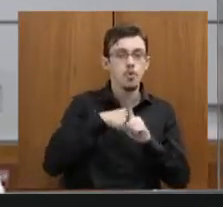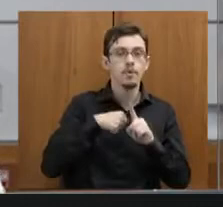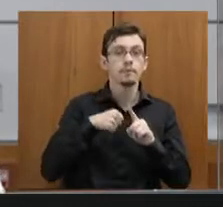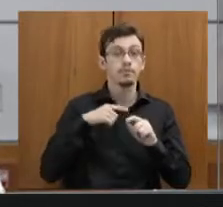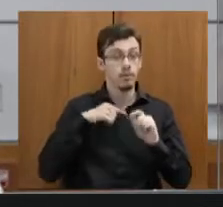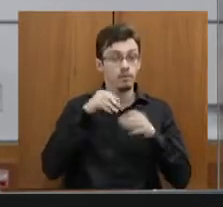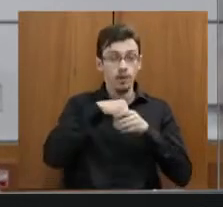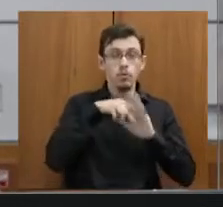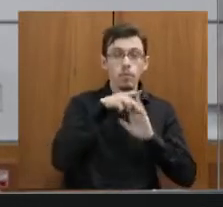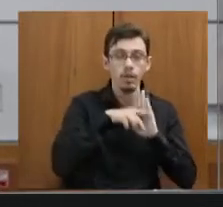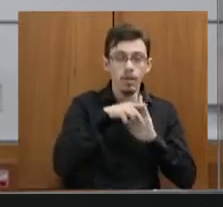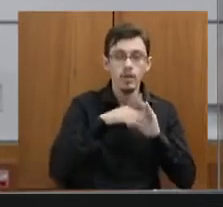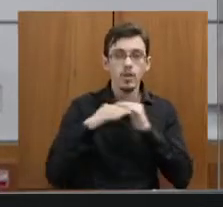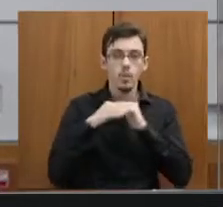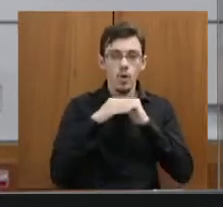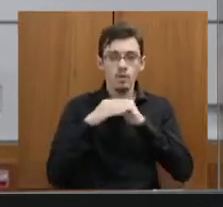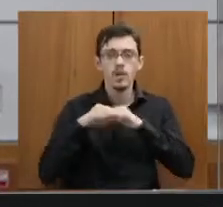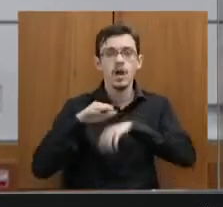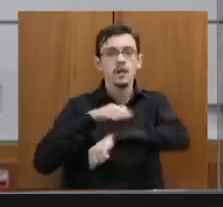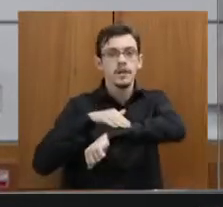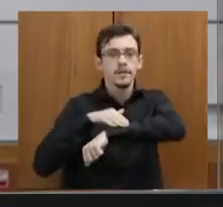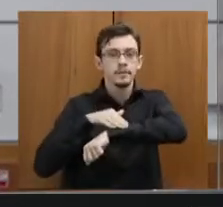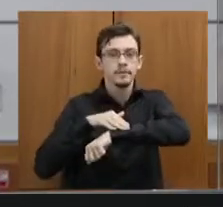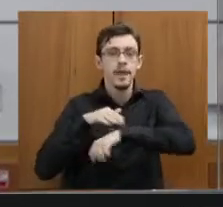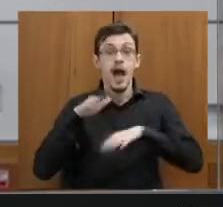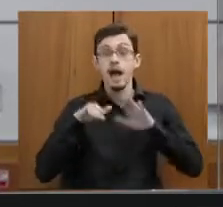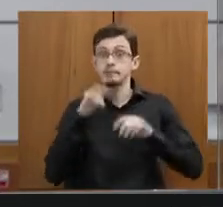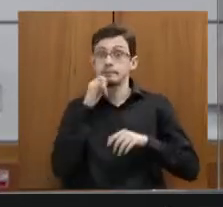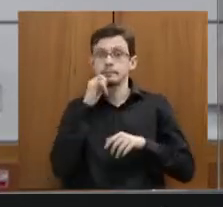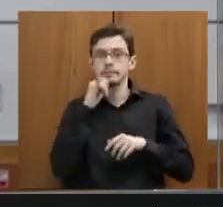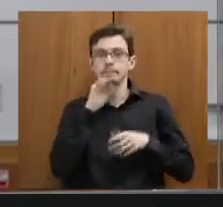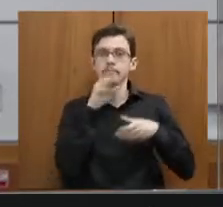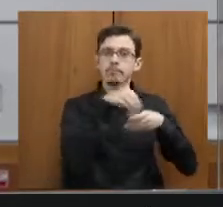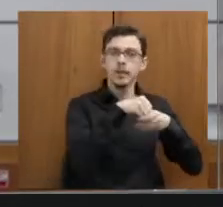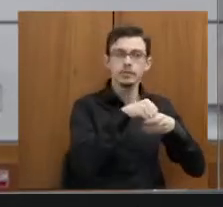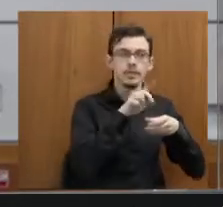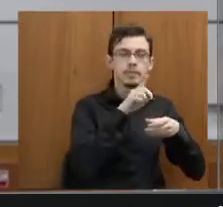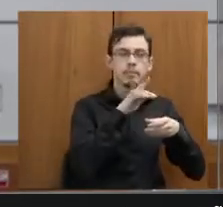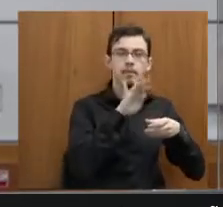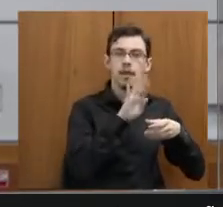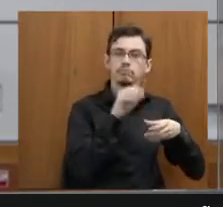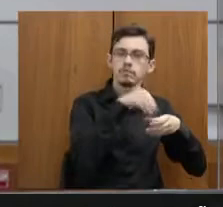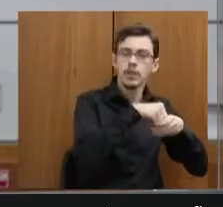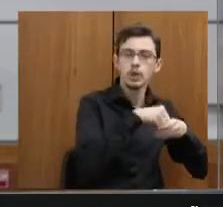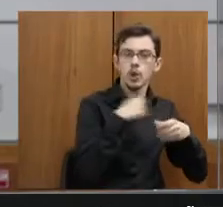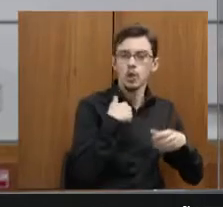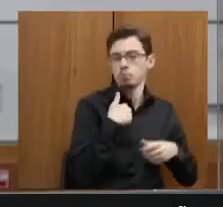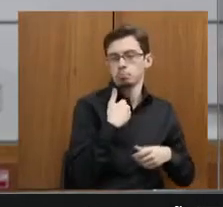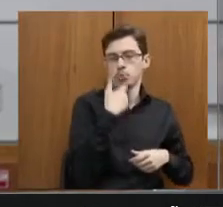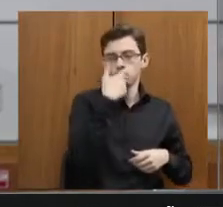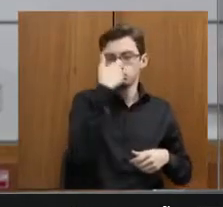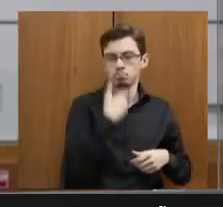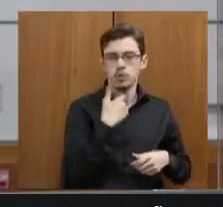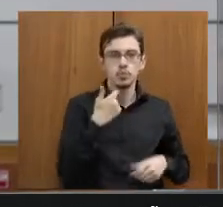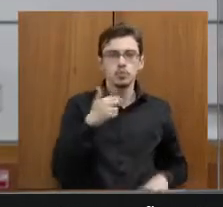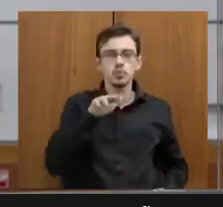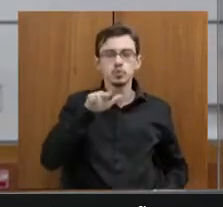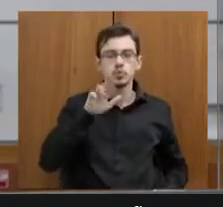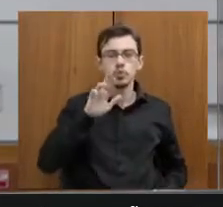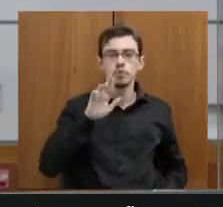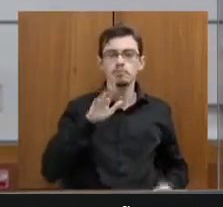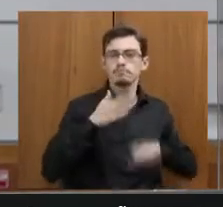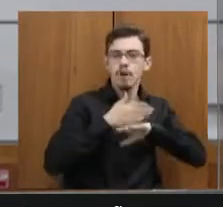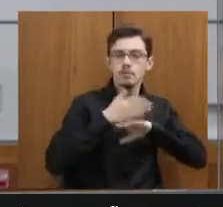da Igualdade racial então menos vocês vão estão assentados no conselho você tem o canal do Conselho que estão aberto fortaleceu o